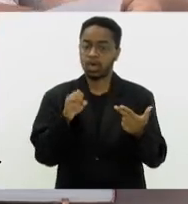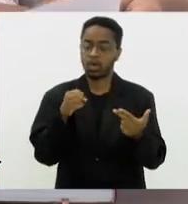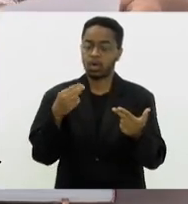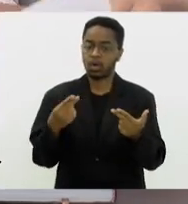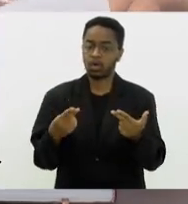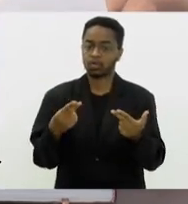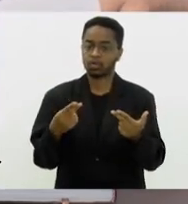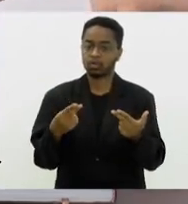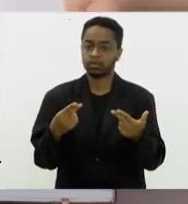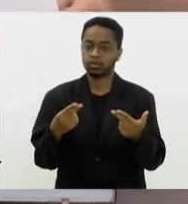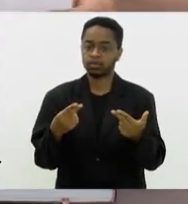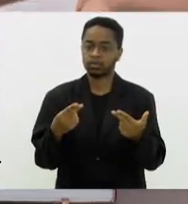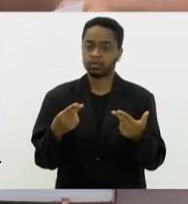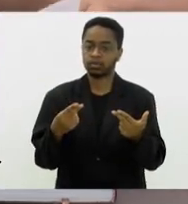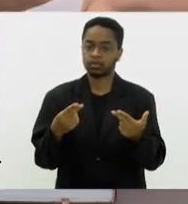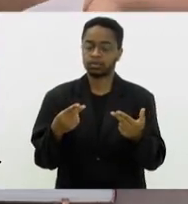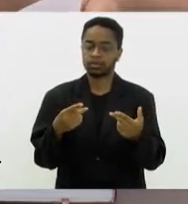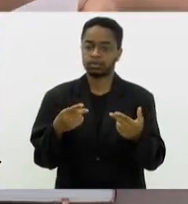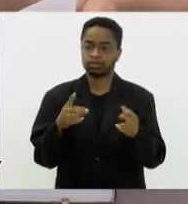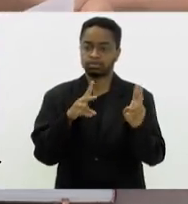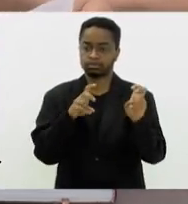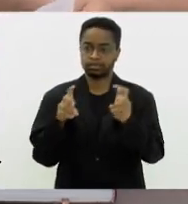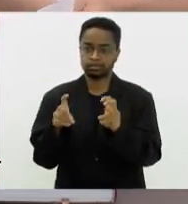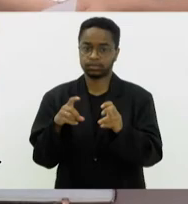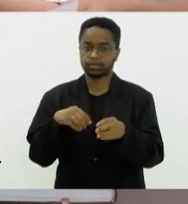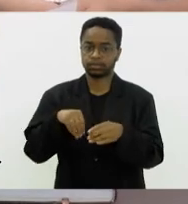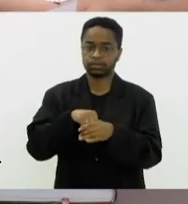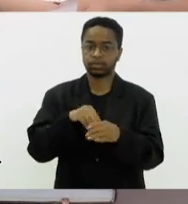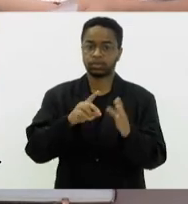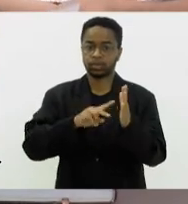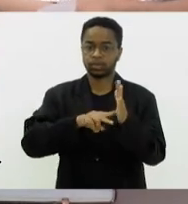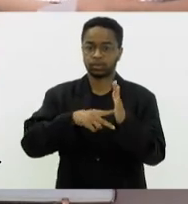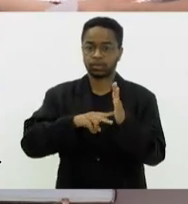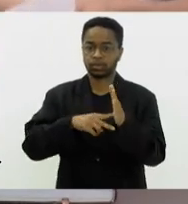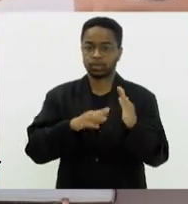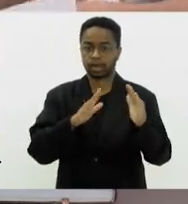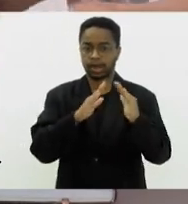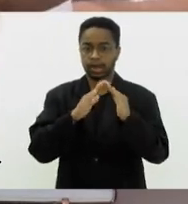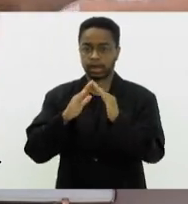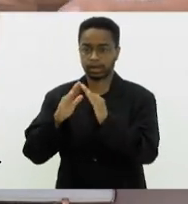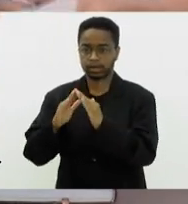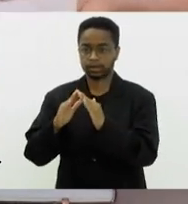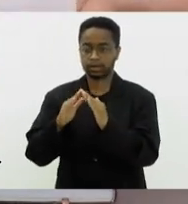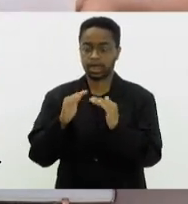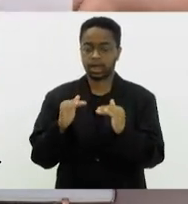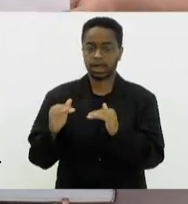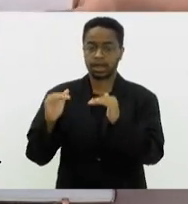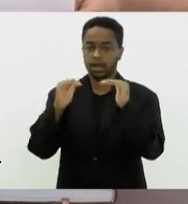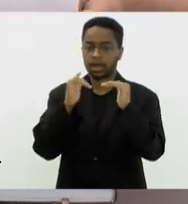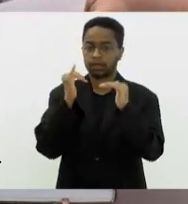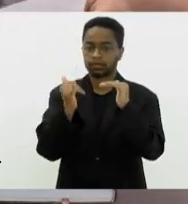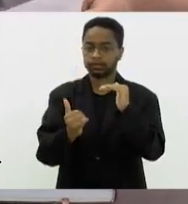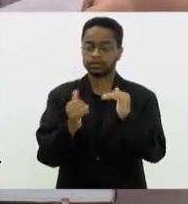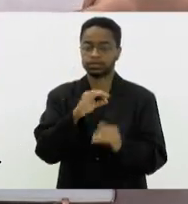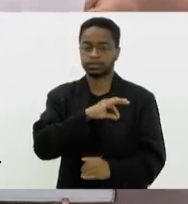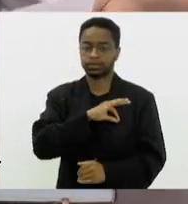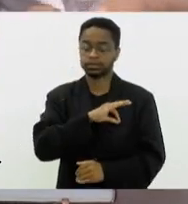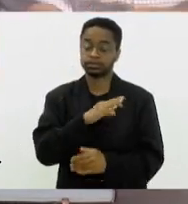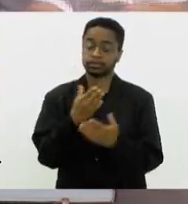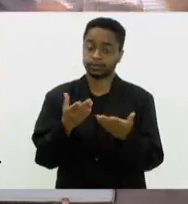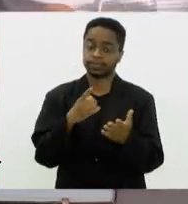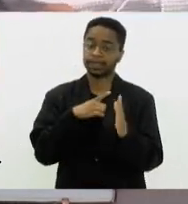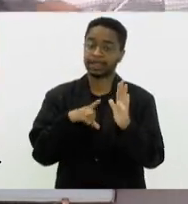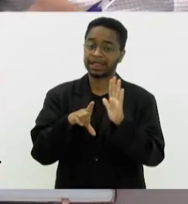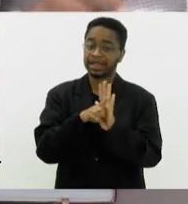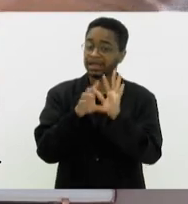familiar nas dependências de condomínios residenciais, na forma que menciona. Autoridade policial, tal, tal, tal. Então, tem uma lei que